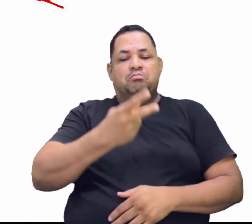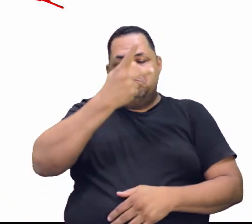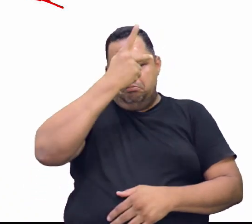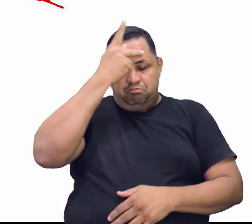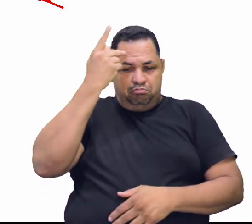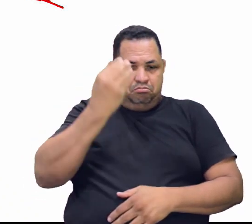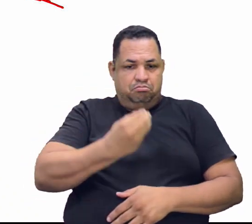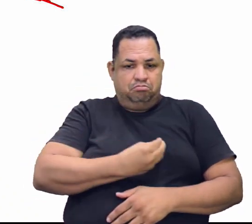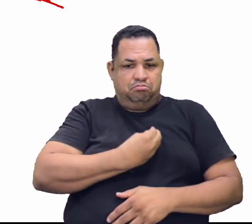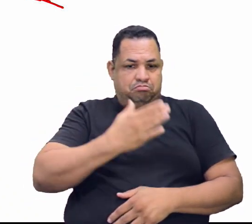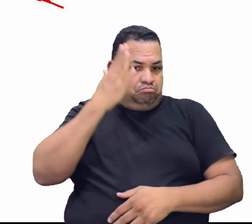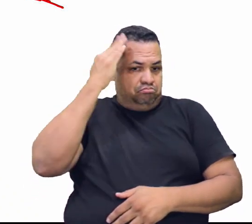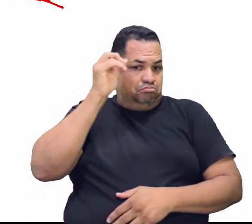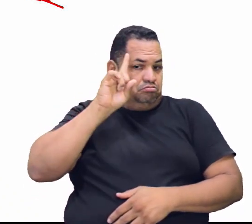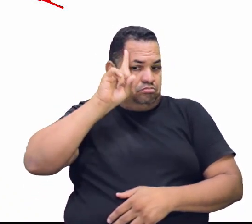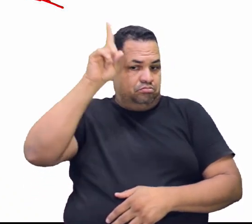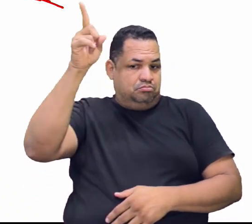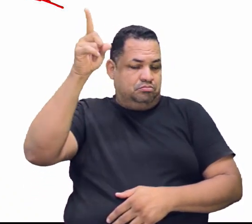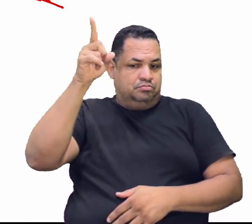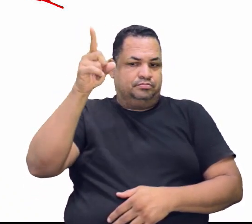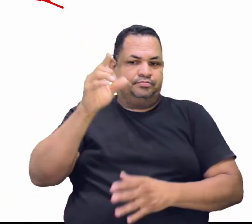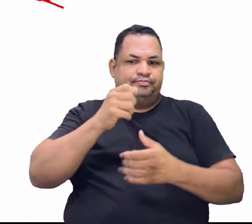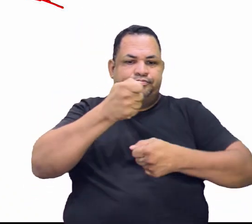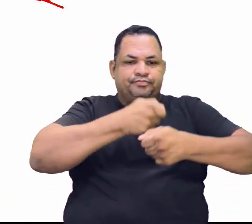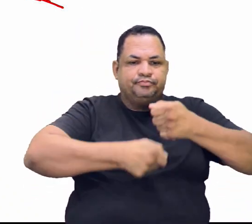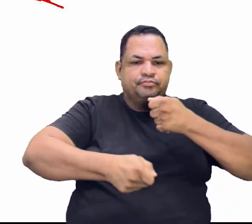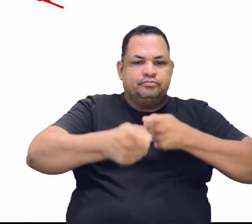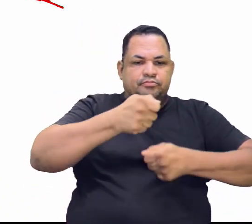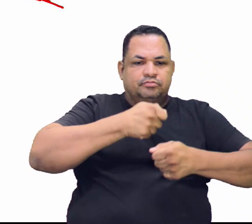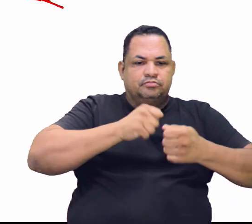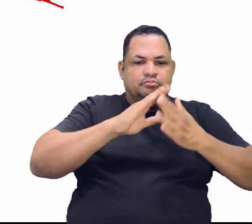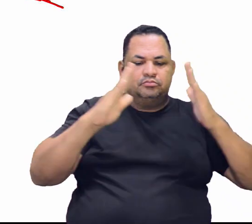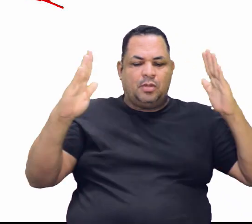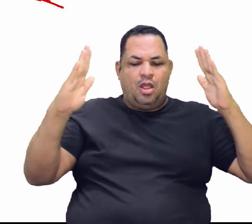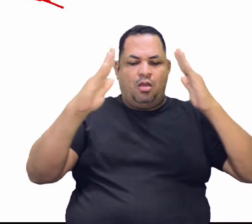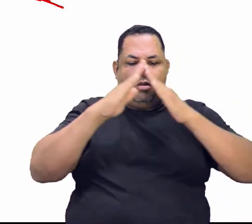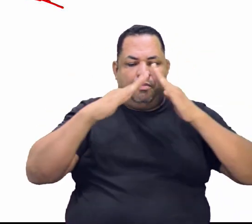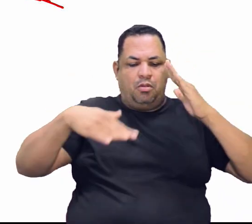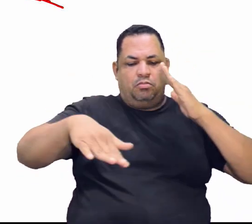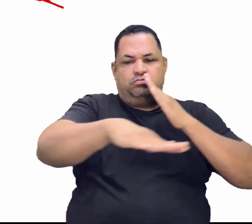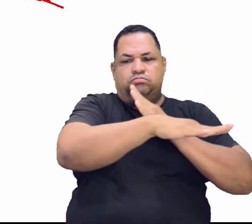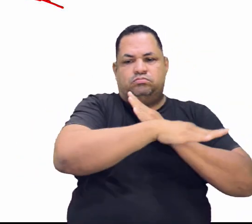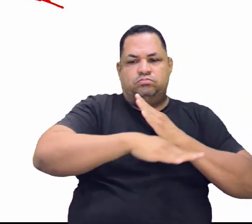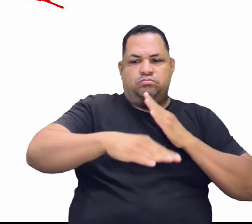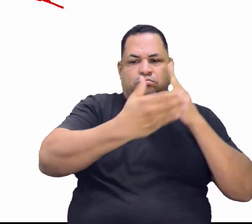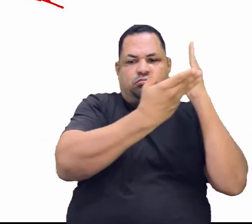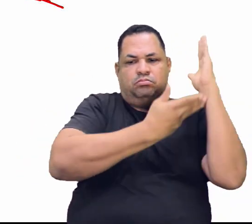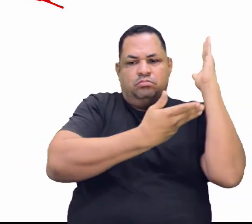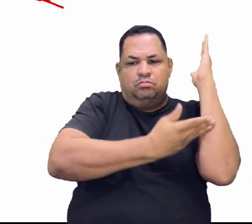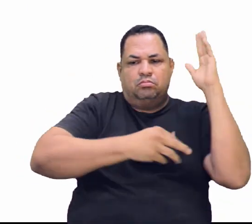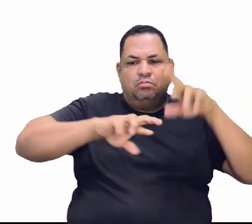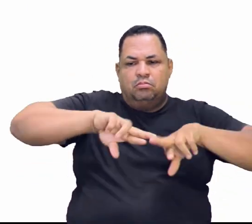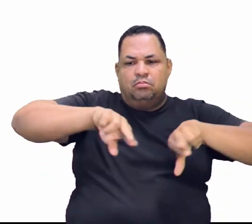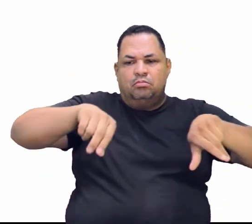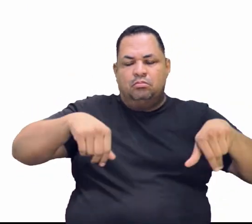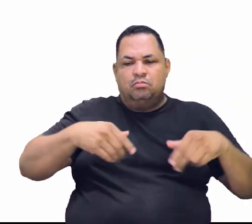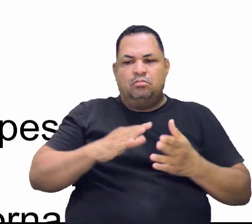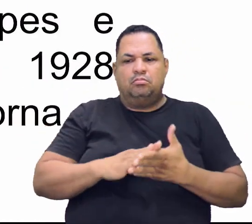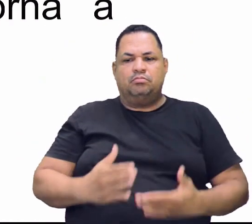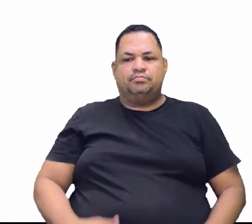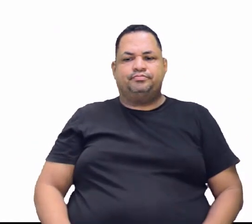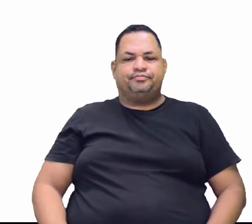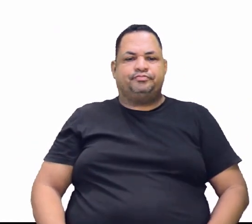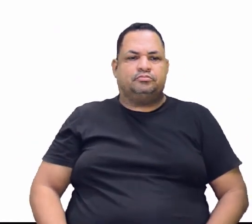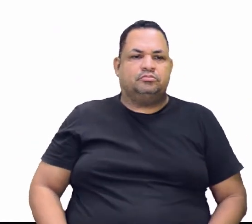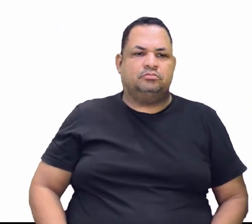vivida, letrada, ele administra o barracão. Fechou?